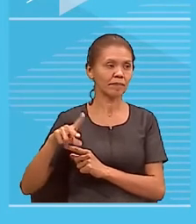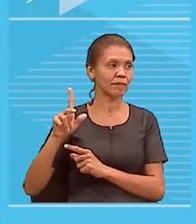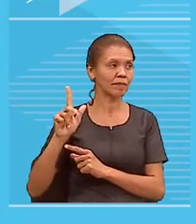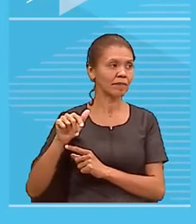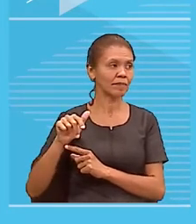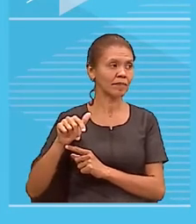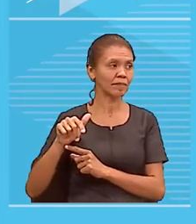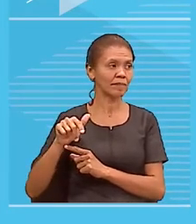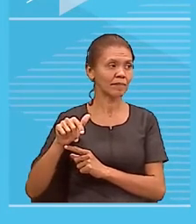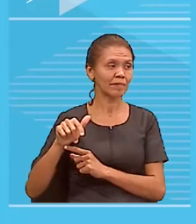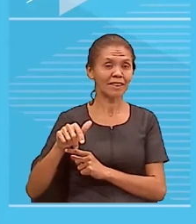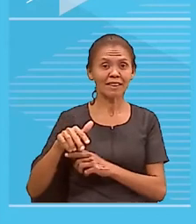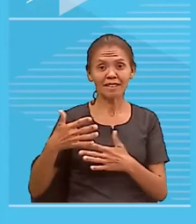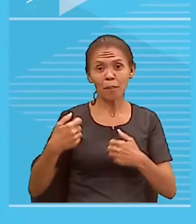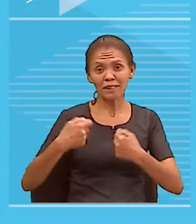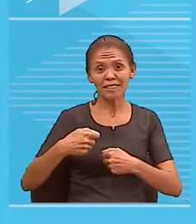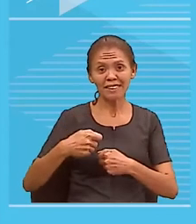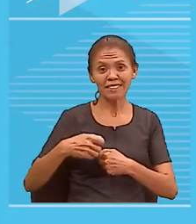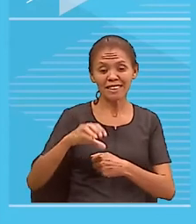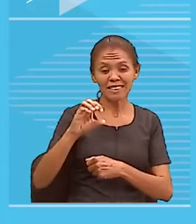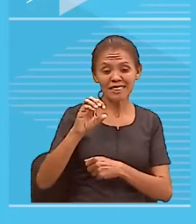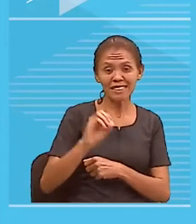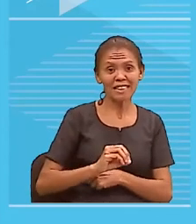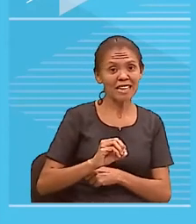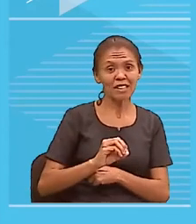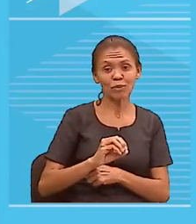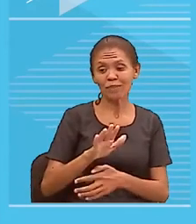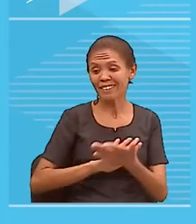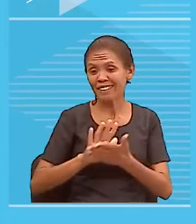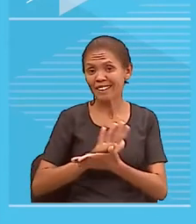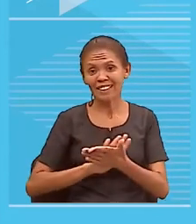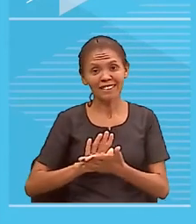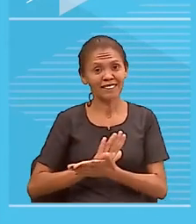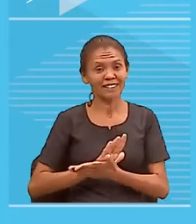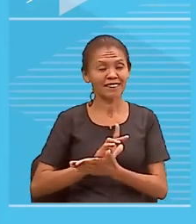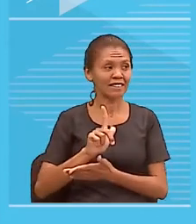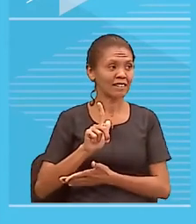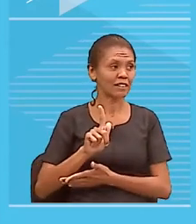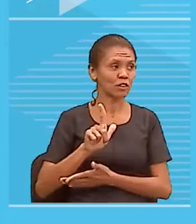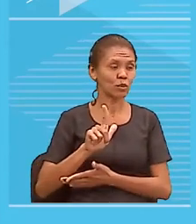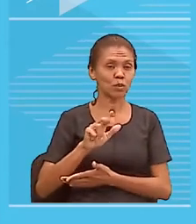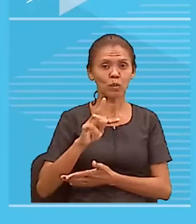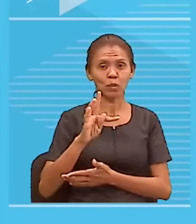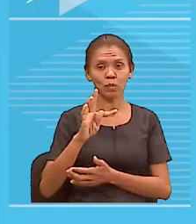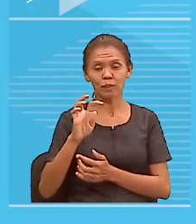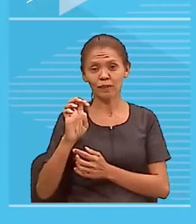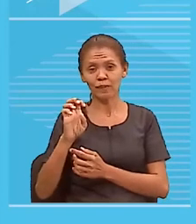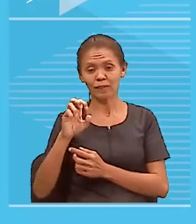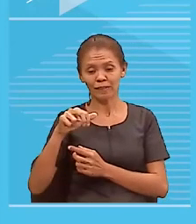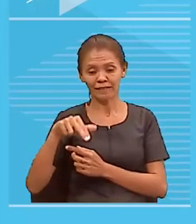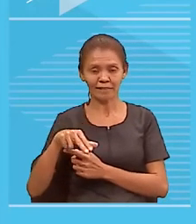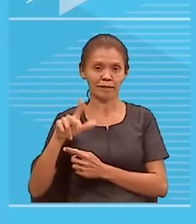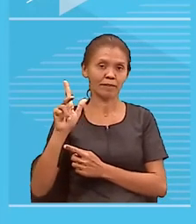celíaca tem que ter zero glúten ela vai comer um alimento sem glúten ela vai comer um alimento diet Esse